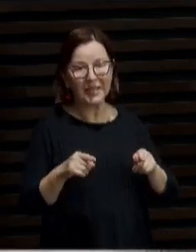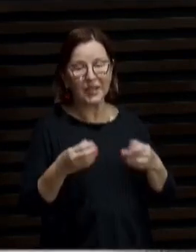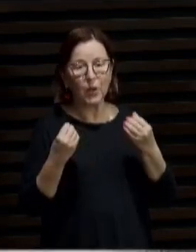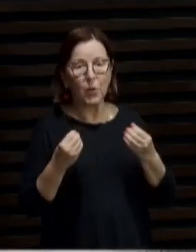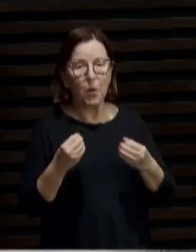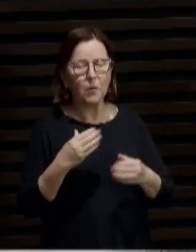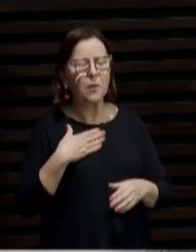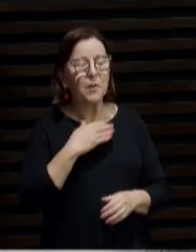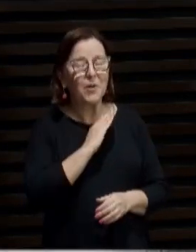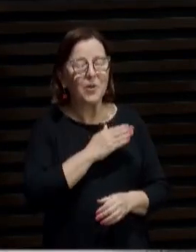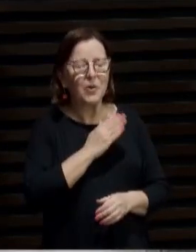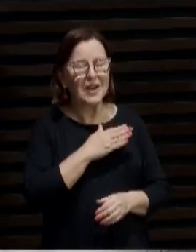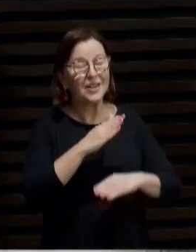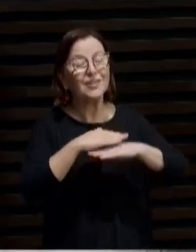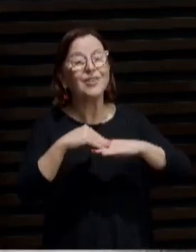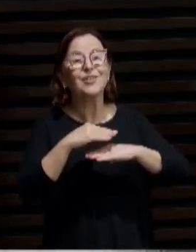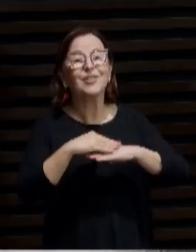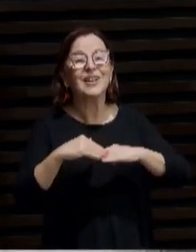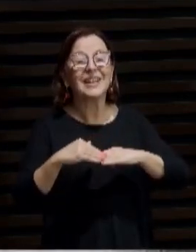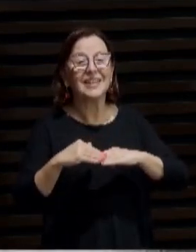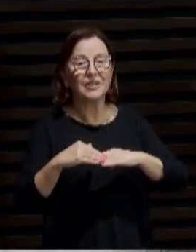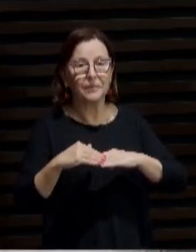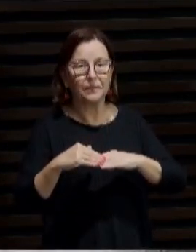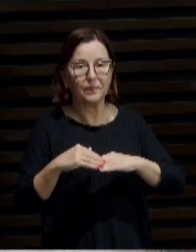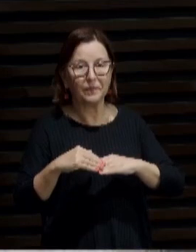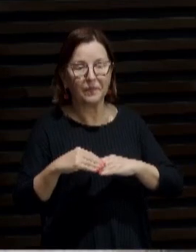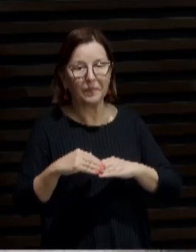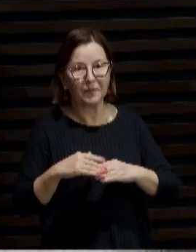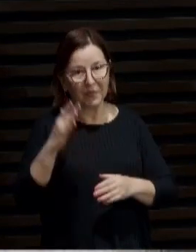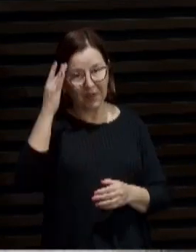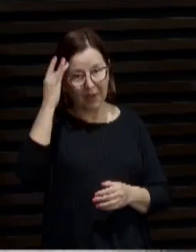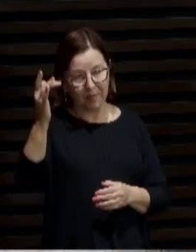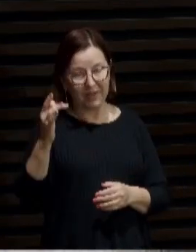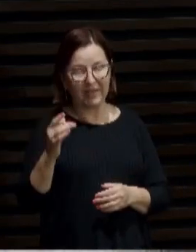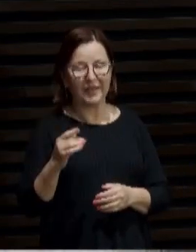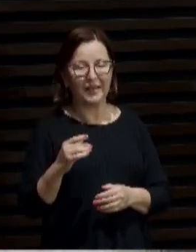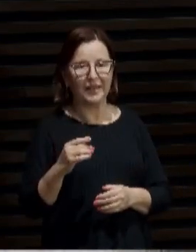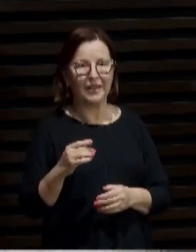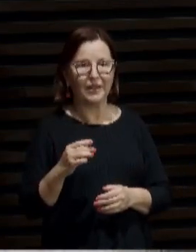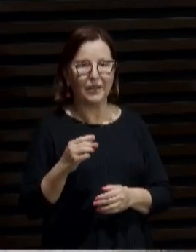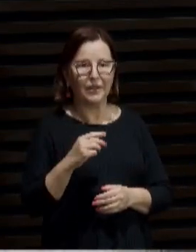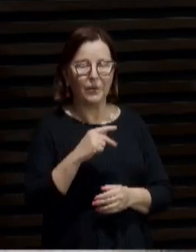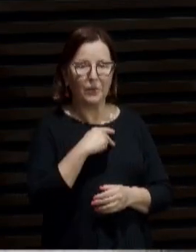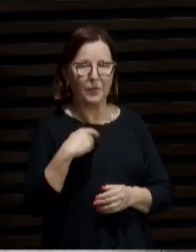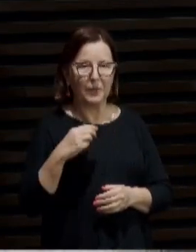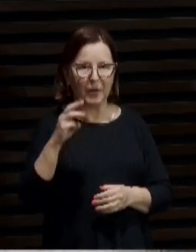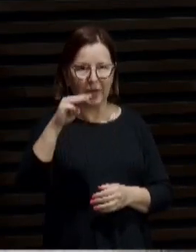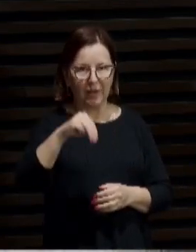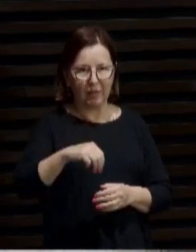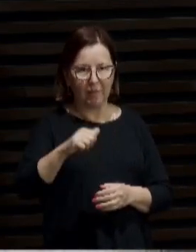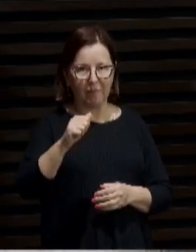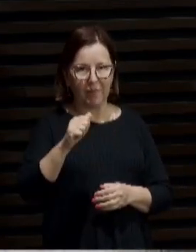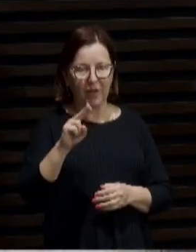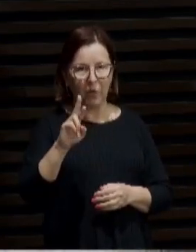pôde ser consolado nessa situação? Aí no dia seguinte o Maurício e o Márcio foram lá, a Vanessa, né? E aí o Maurício